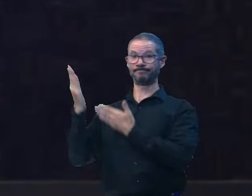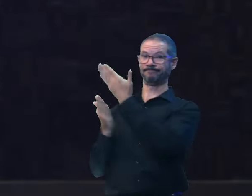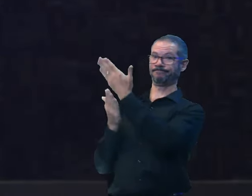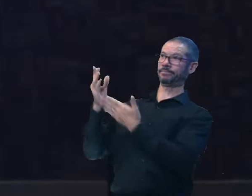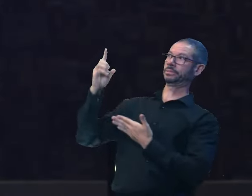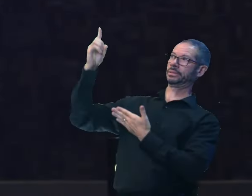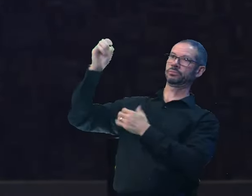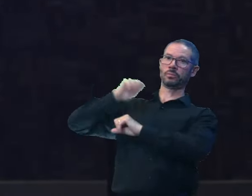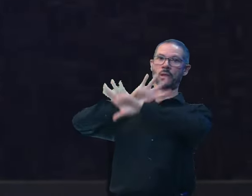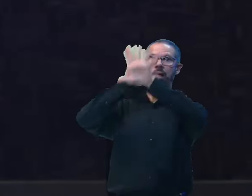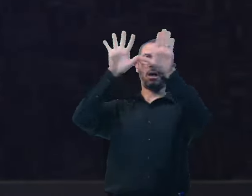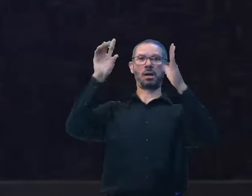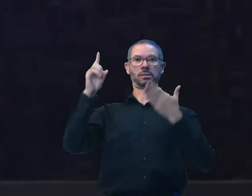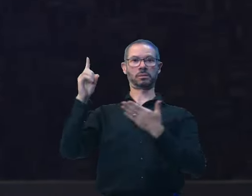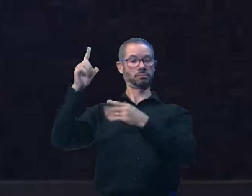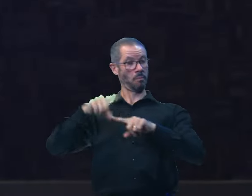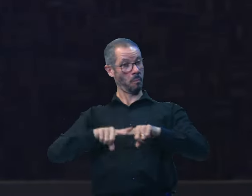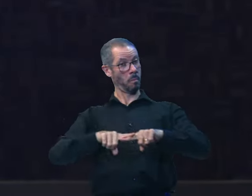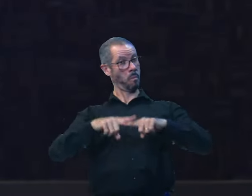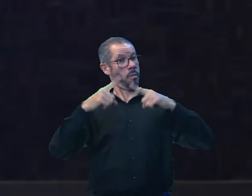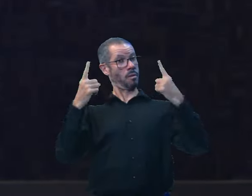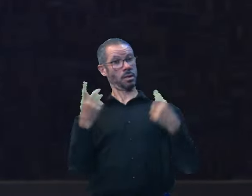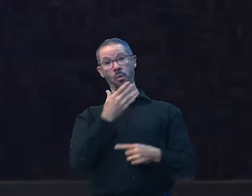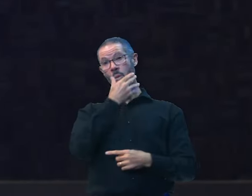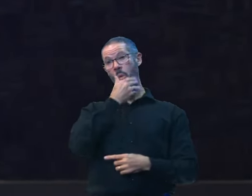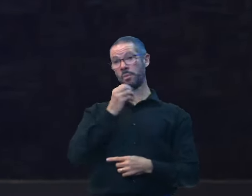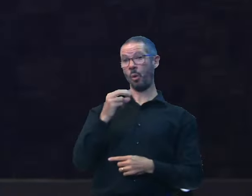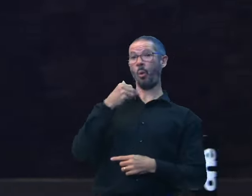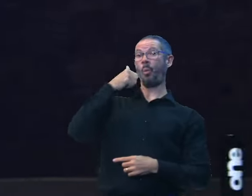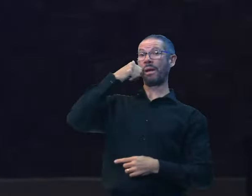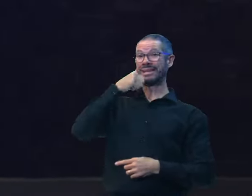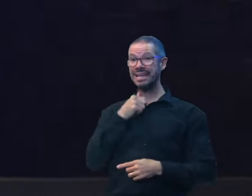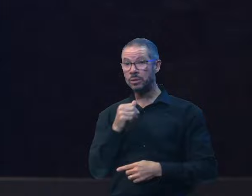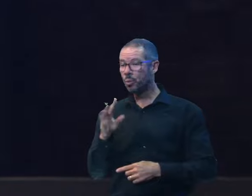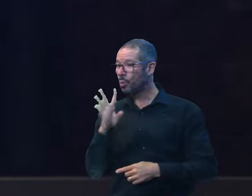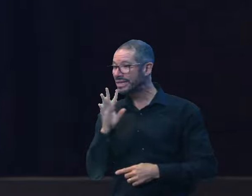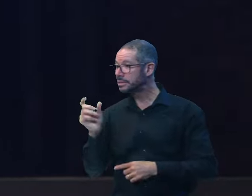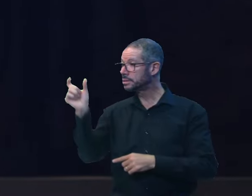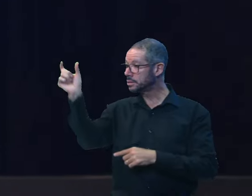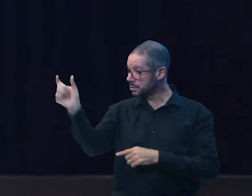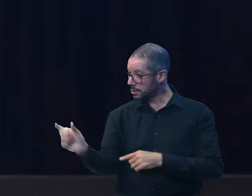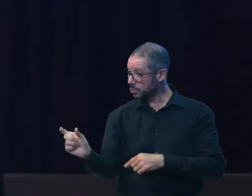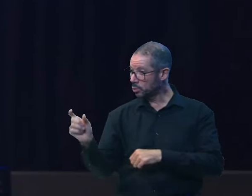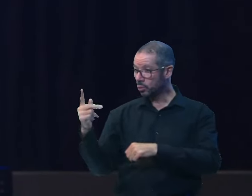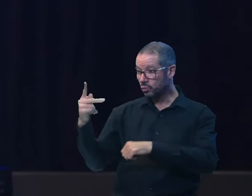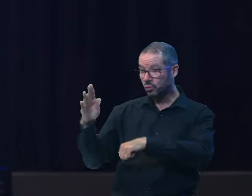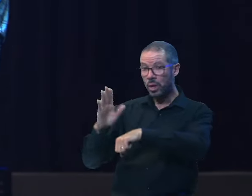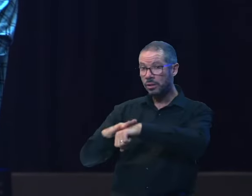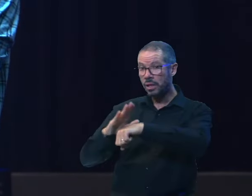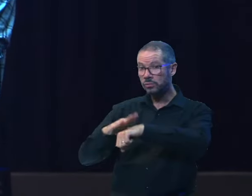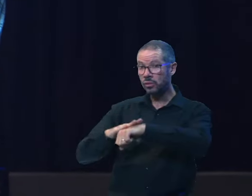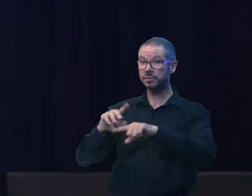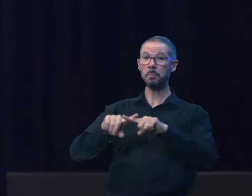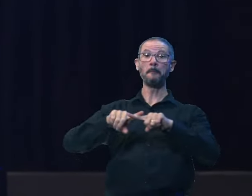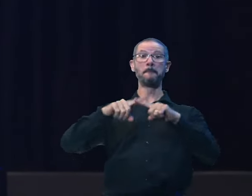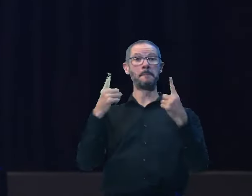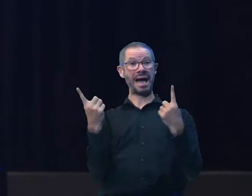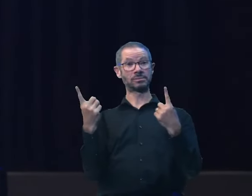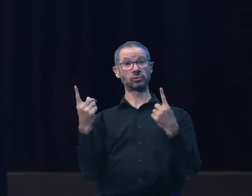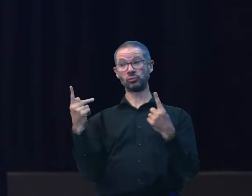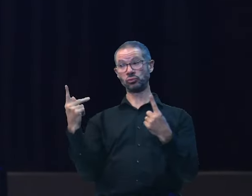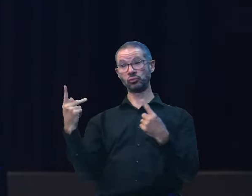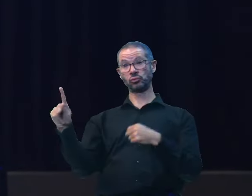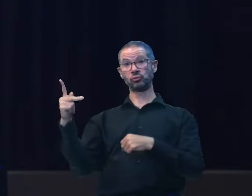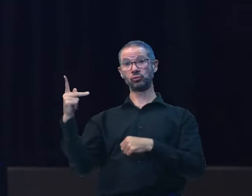por isso. Porém, um homem e uma mulher de Deus não são reconhecidos apenas pelas suas ações, mas também pelas suas